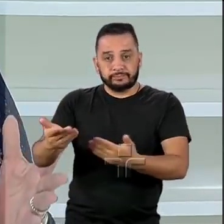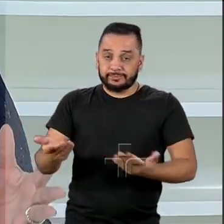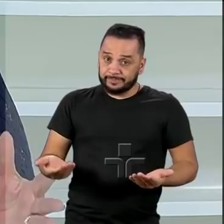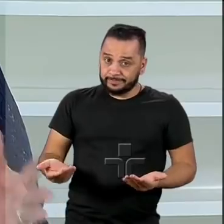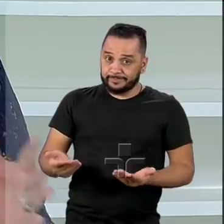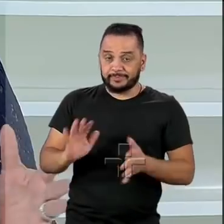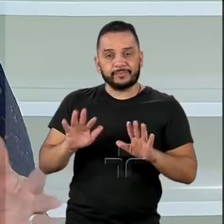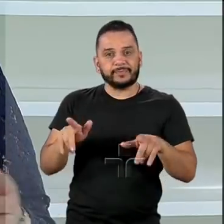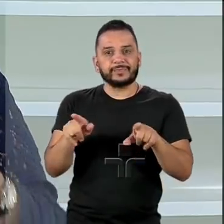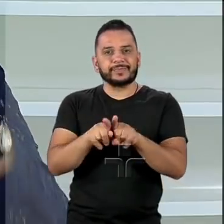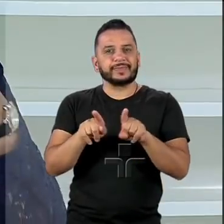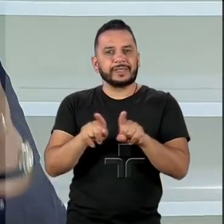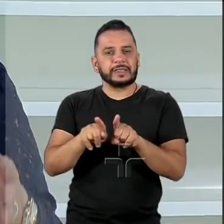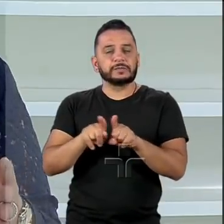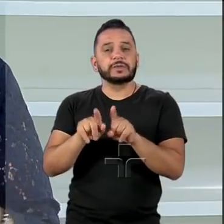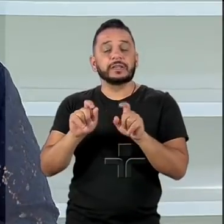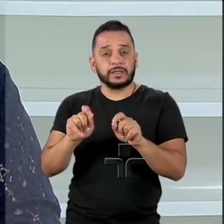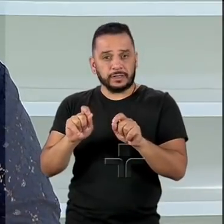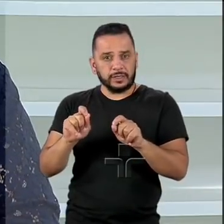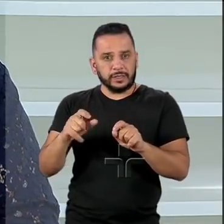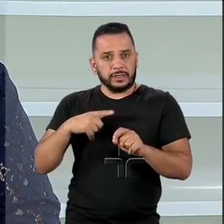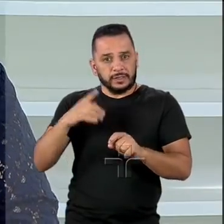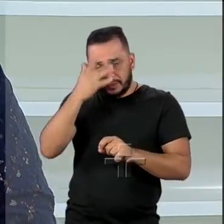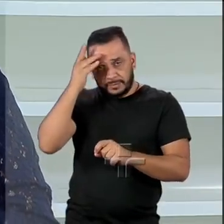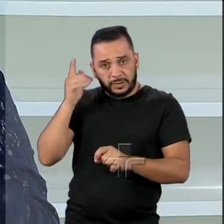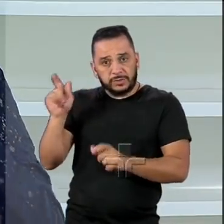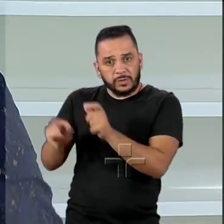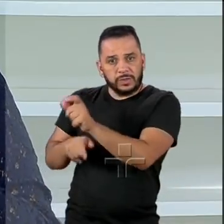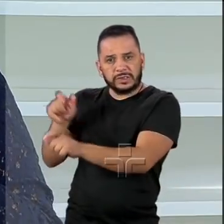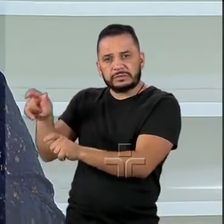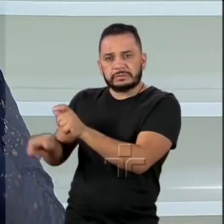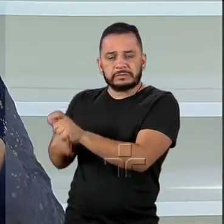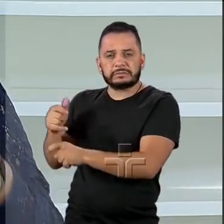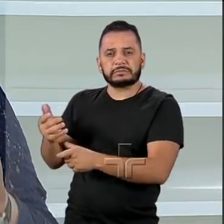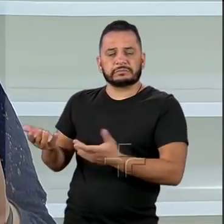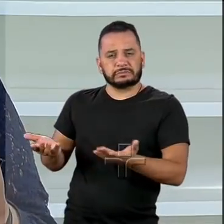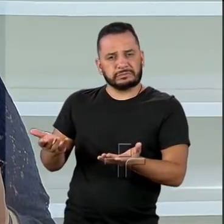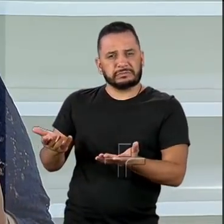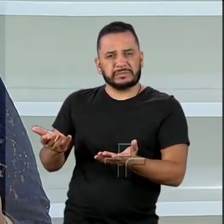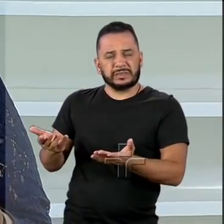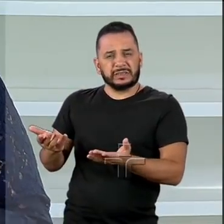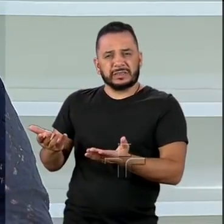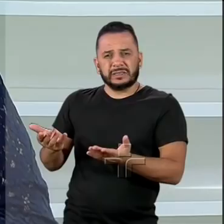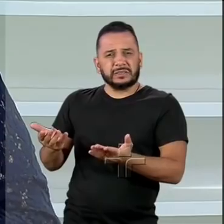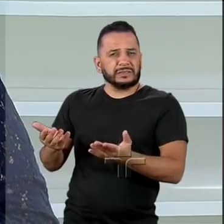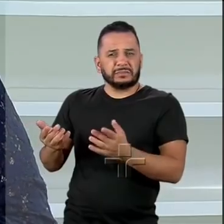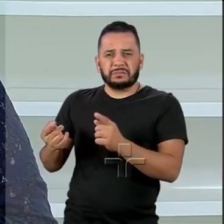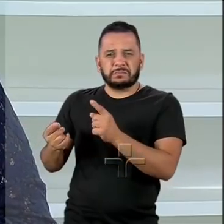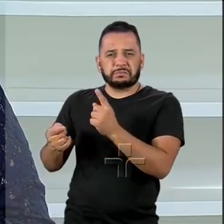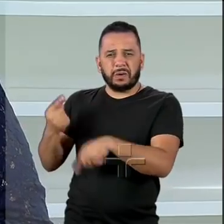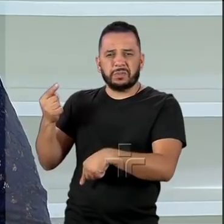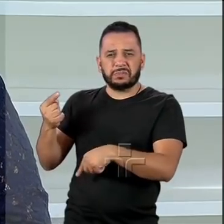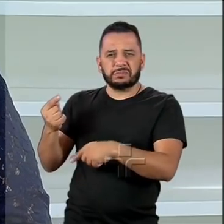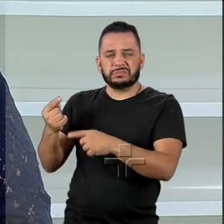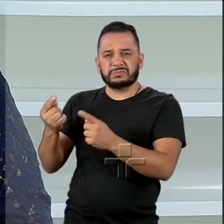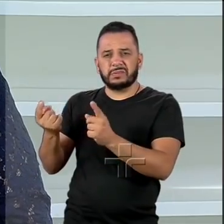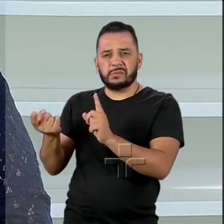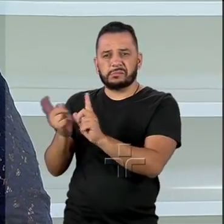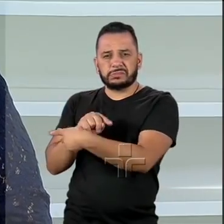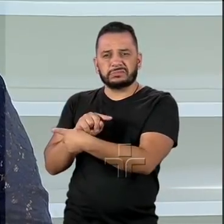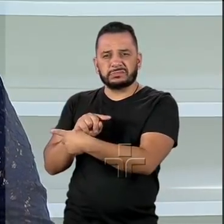não dizer de outra forma, das pessoas também. Essa falta de coerência nas